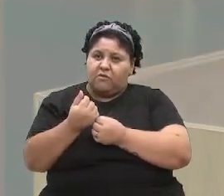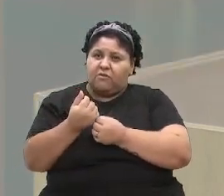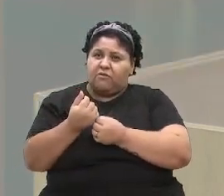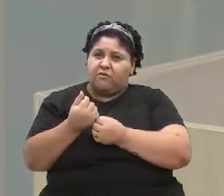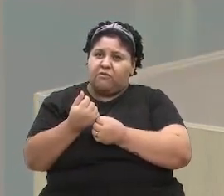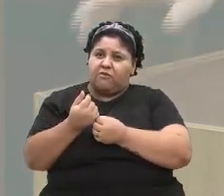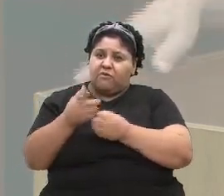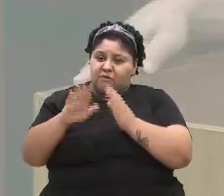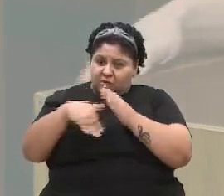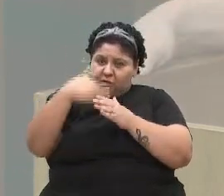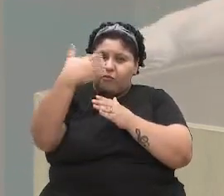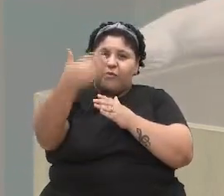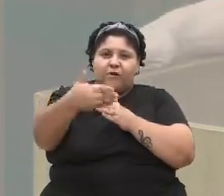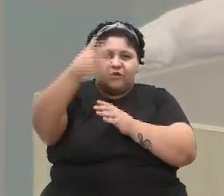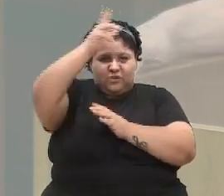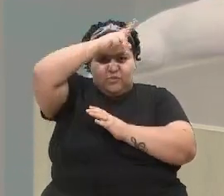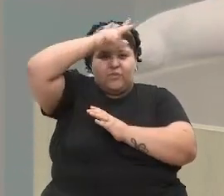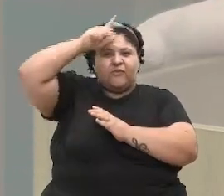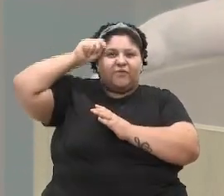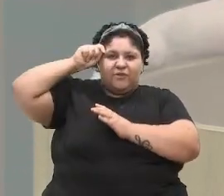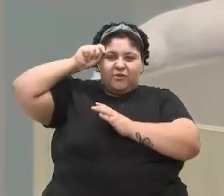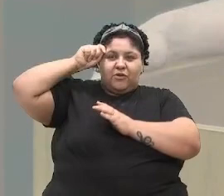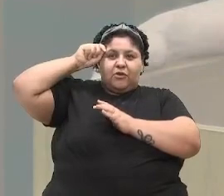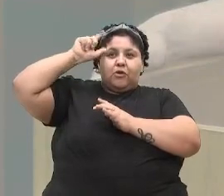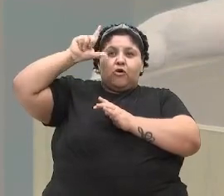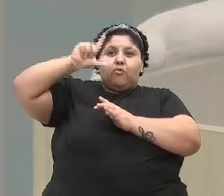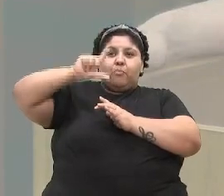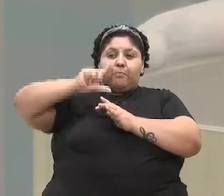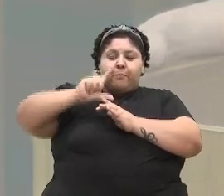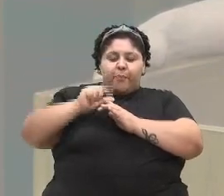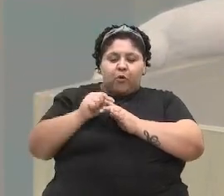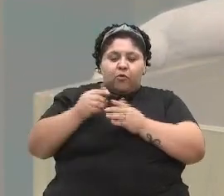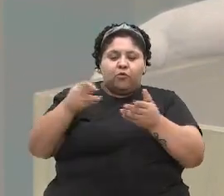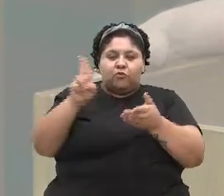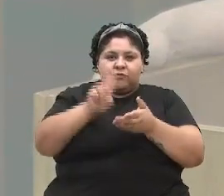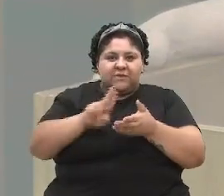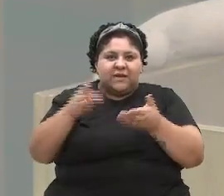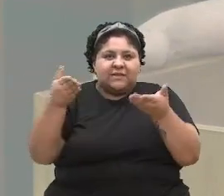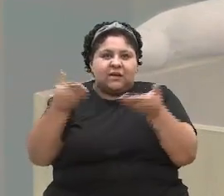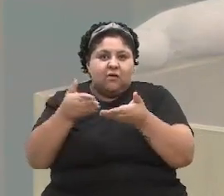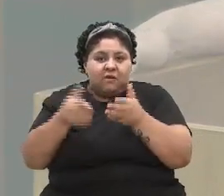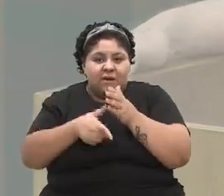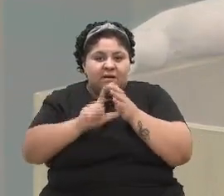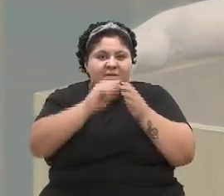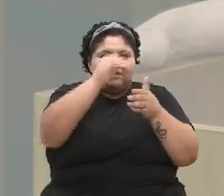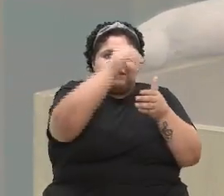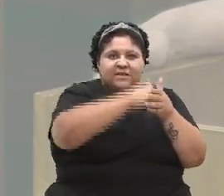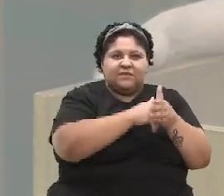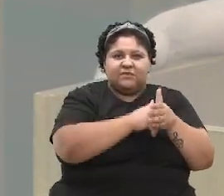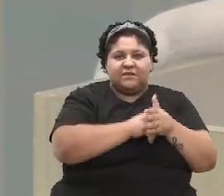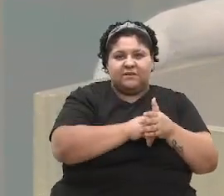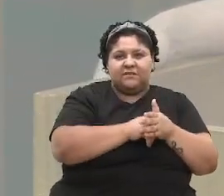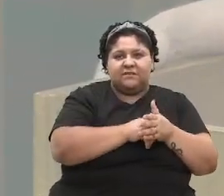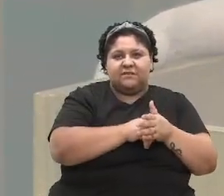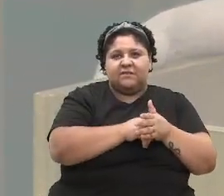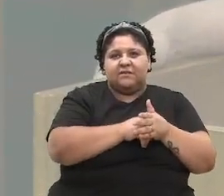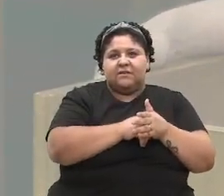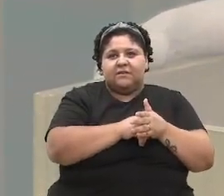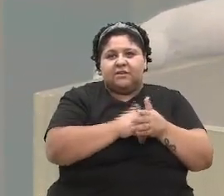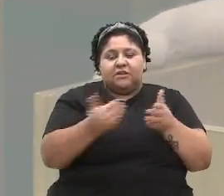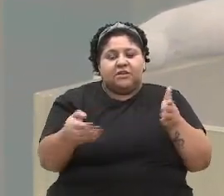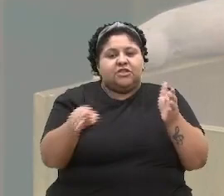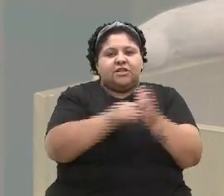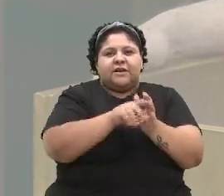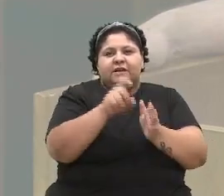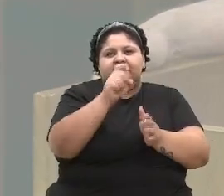do próximo que vai, muito pouco vai ser feito. Agora, antes das eleições, muito pouco. Vem o inverno, precisa